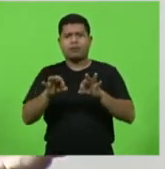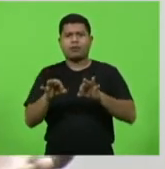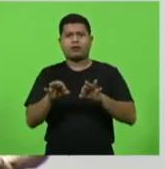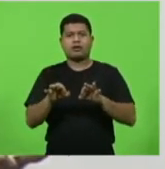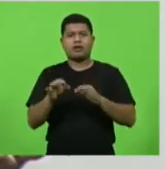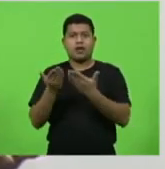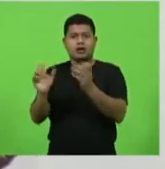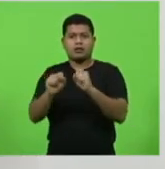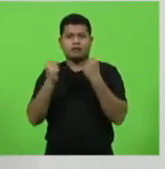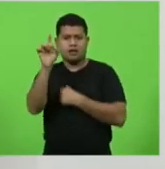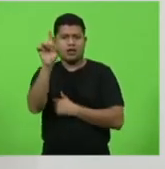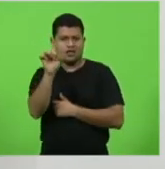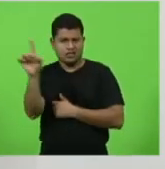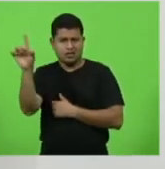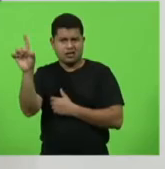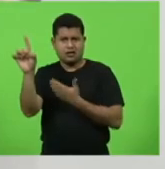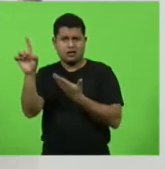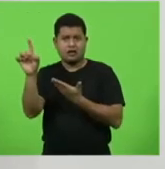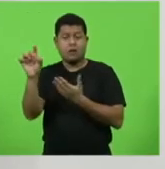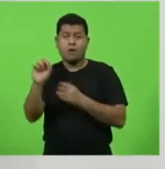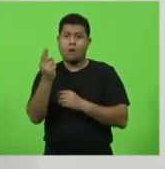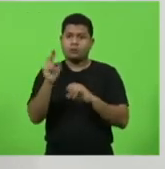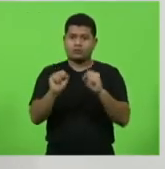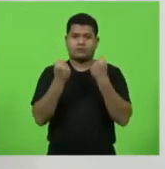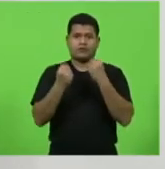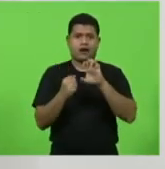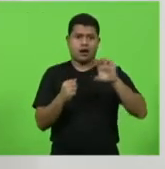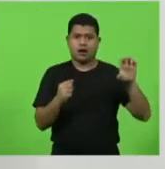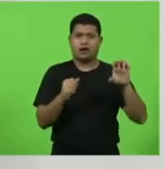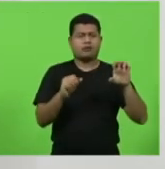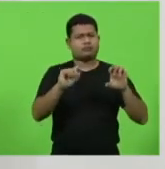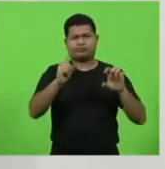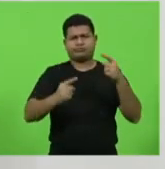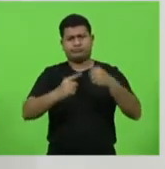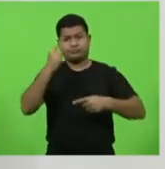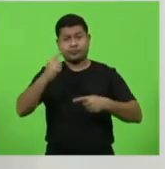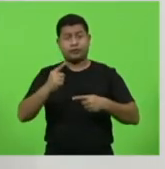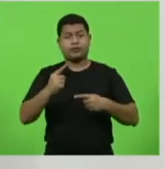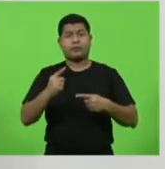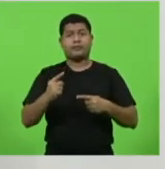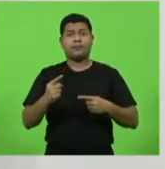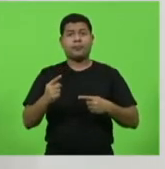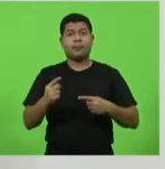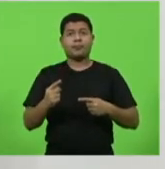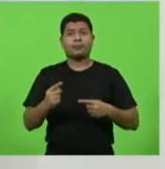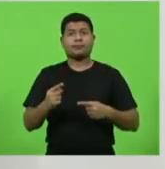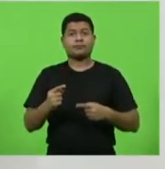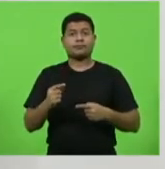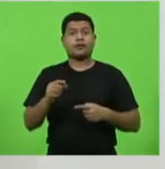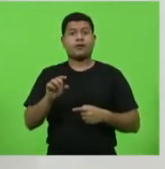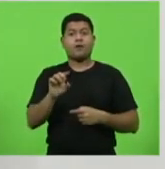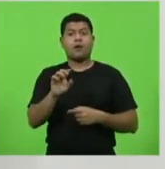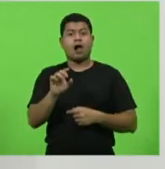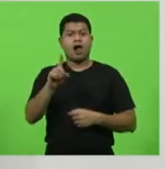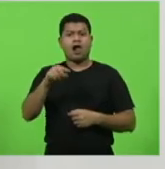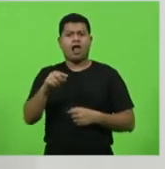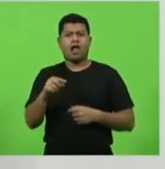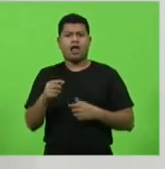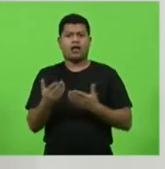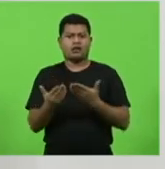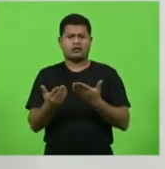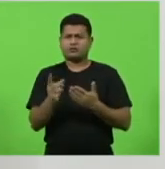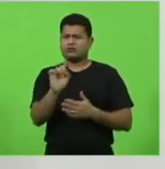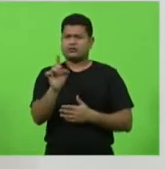direita ou que defende a esquerda. Não, isso não é um flyerzinho. Isso é